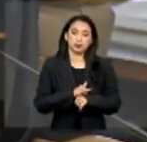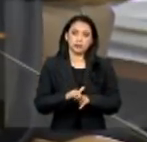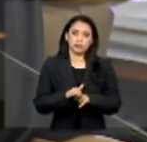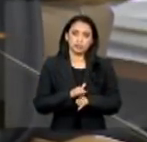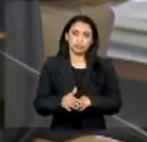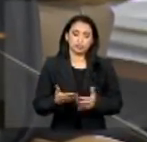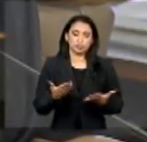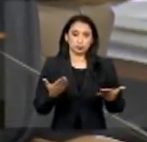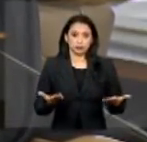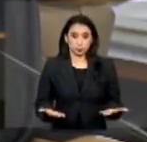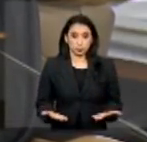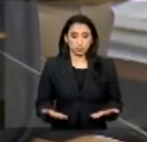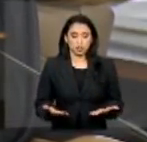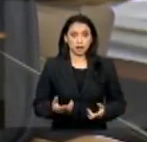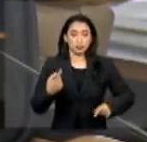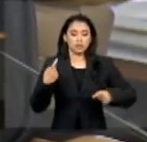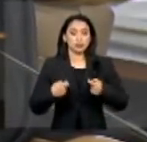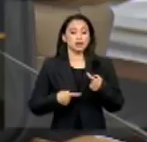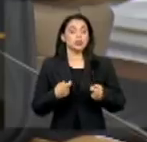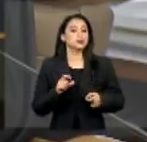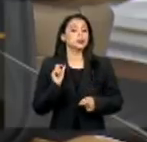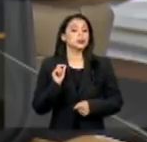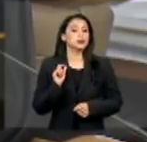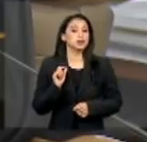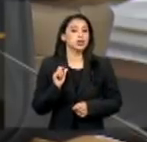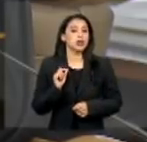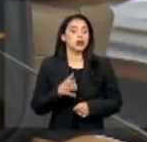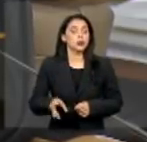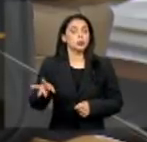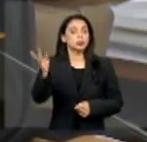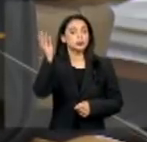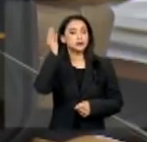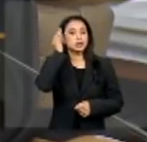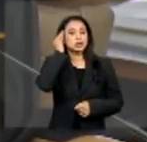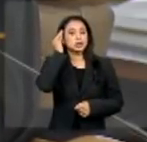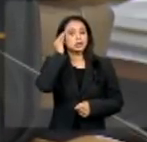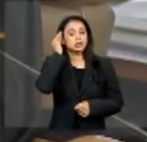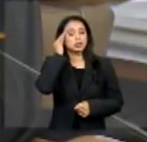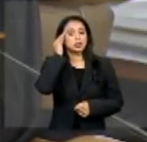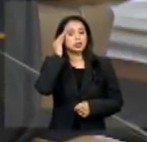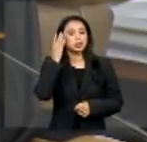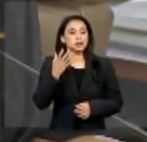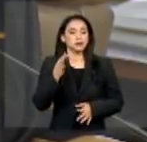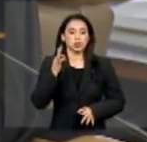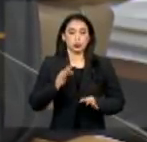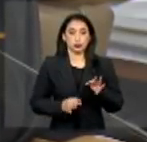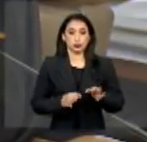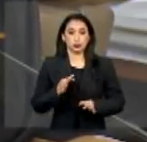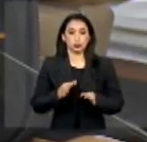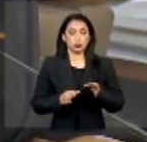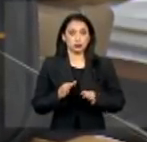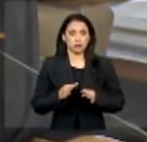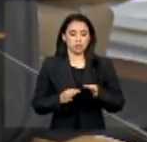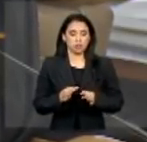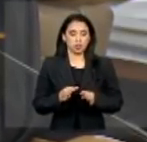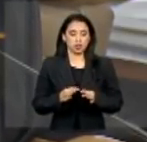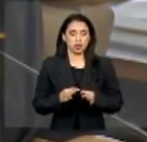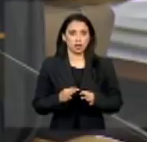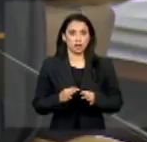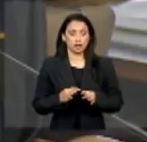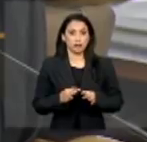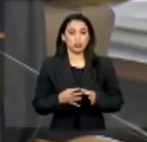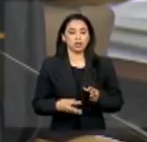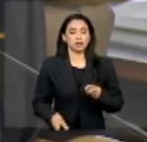estamos a debater na verdade a compreensão de uma questão jurídica subjacente com